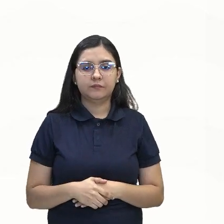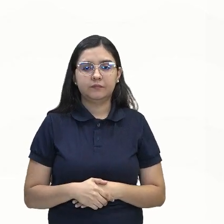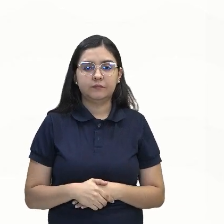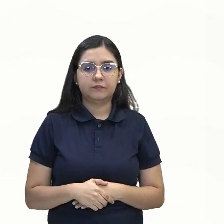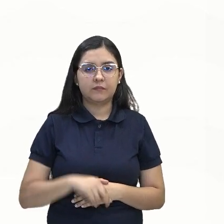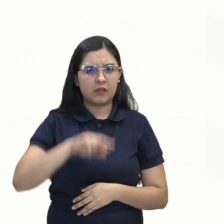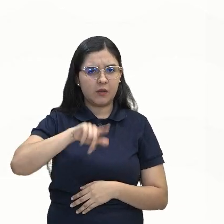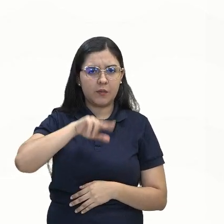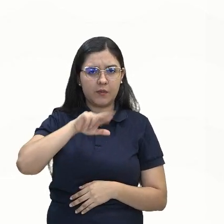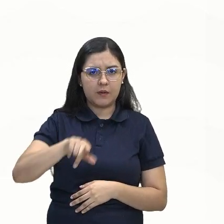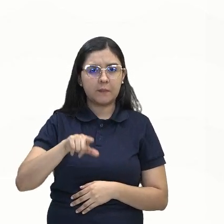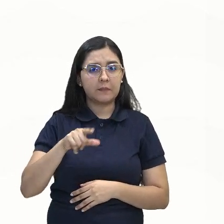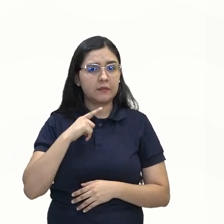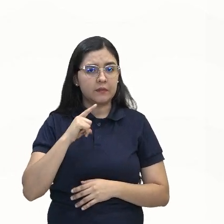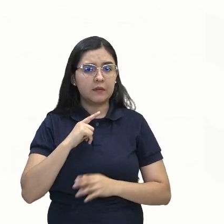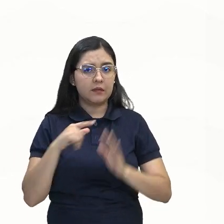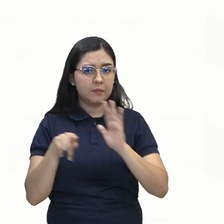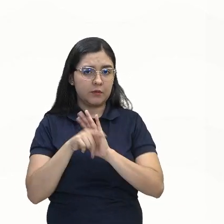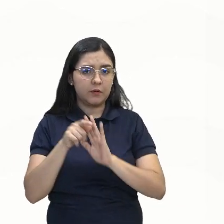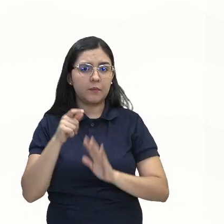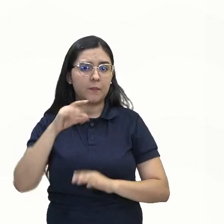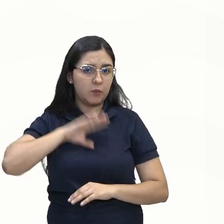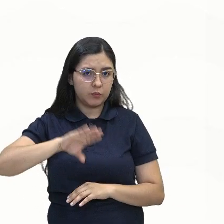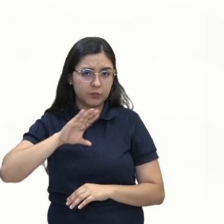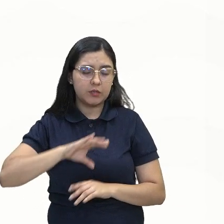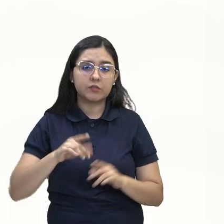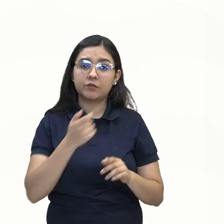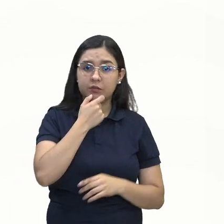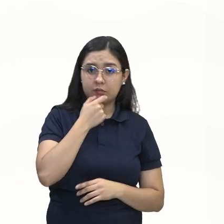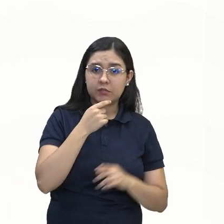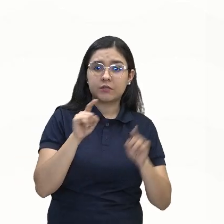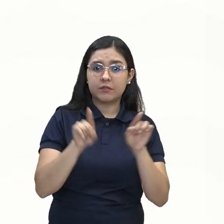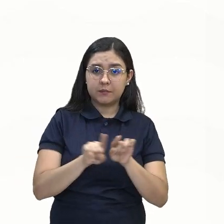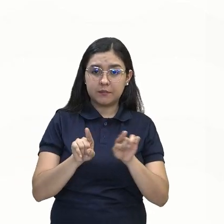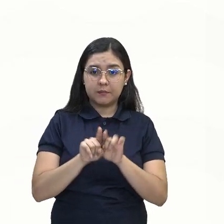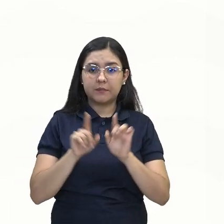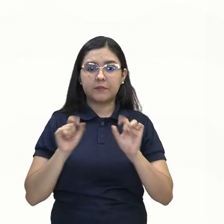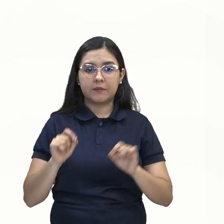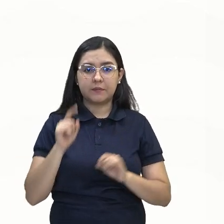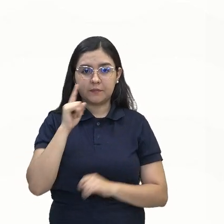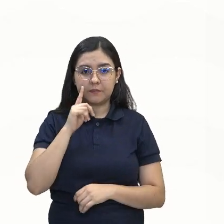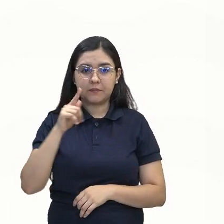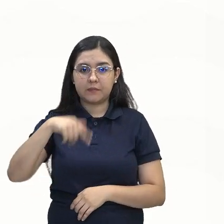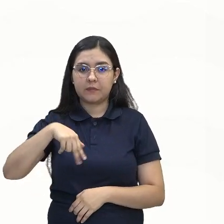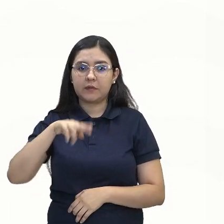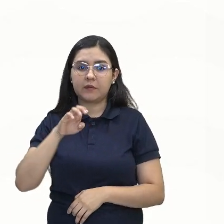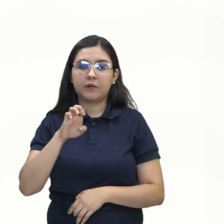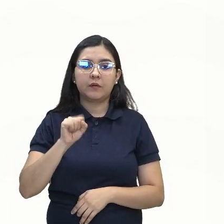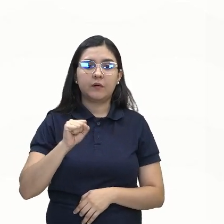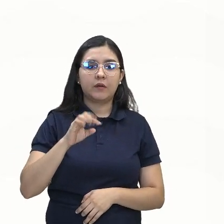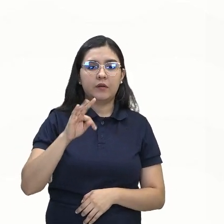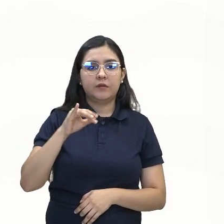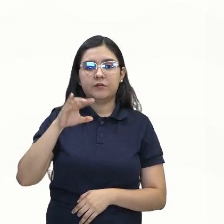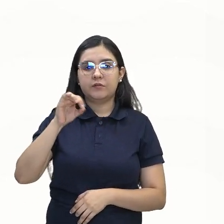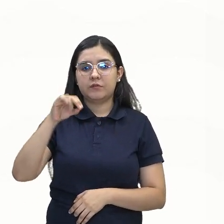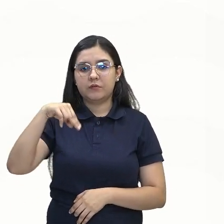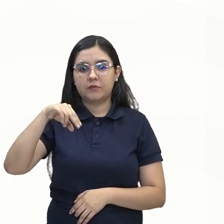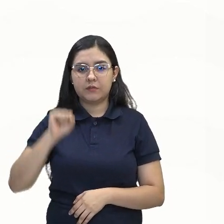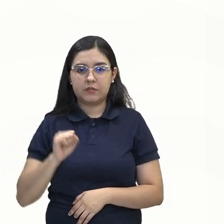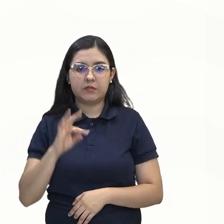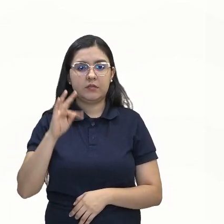que isso existe também na língua portuguesa. Na língua inglesa é a mesma coisa. Isso é chamado de question tag na língua inglesa, tá? E a